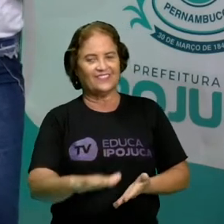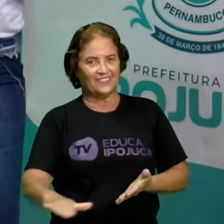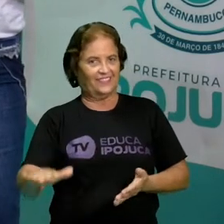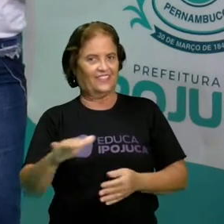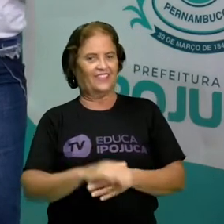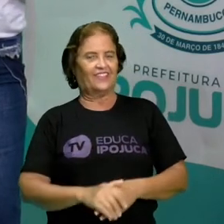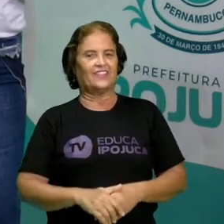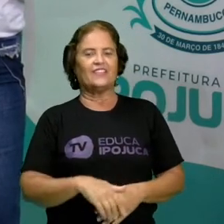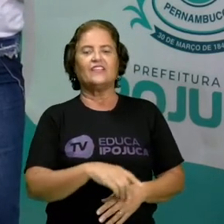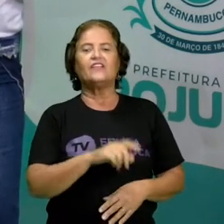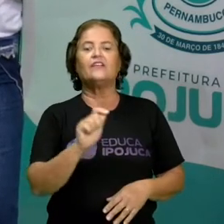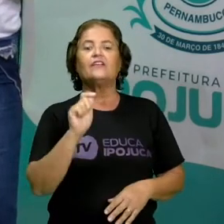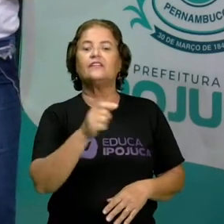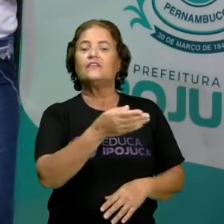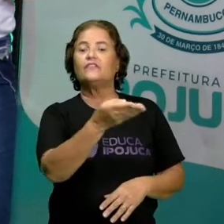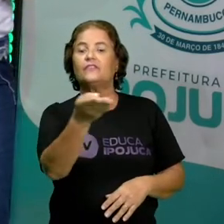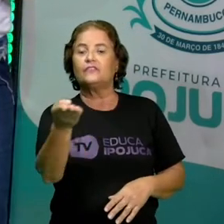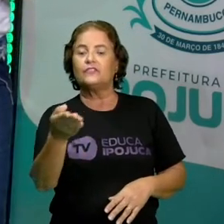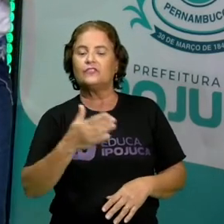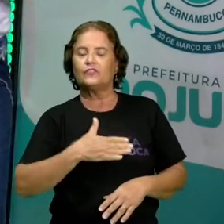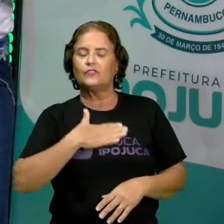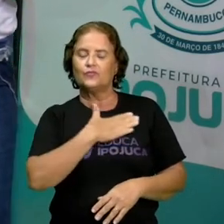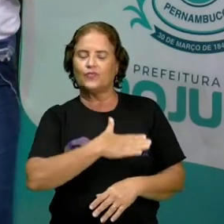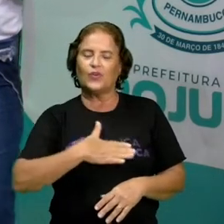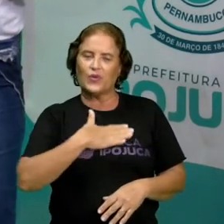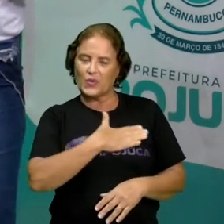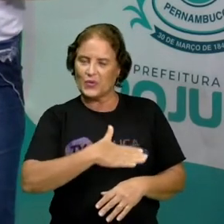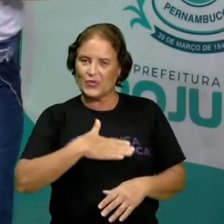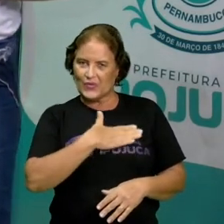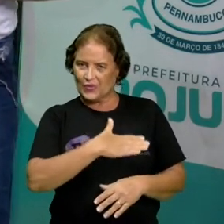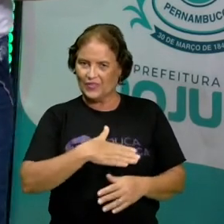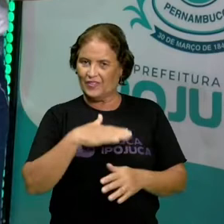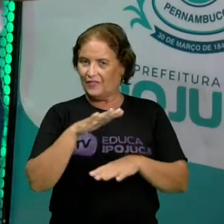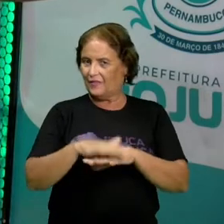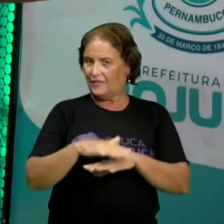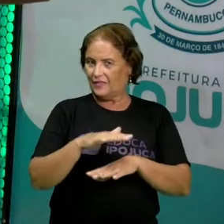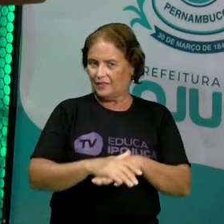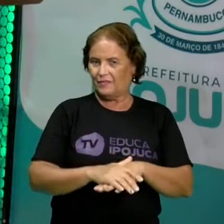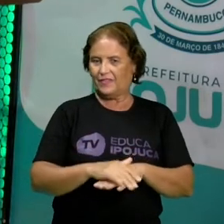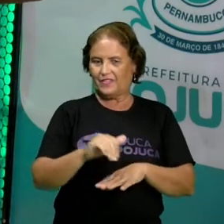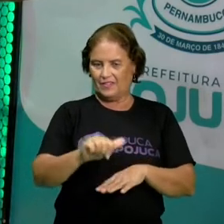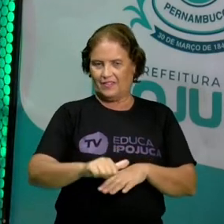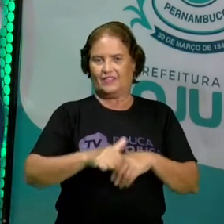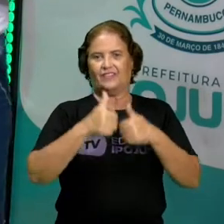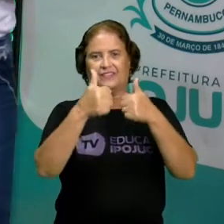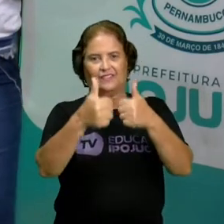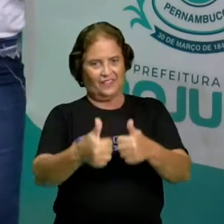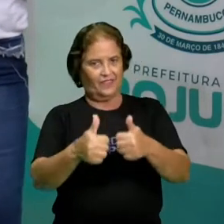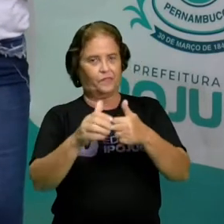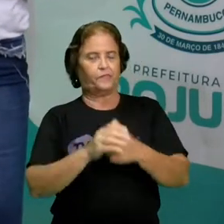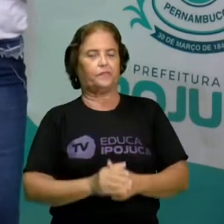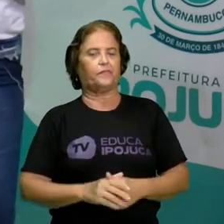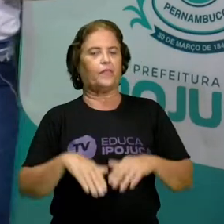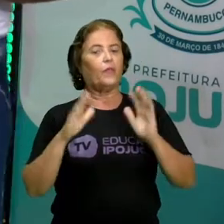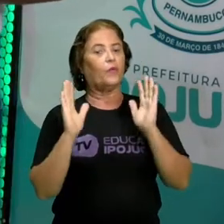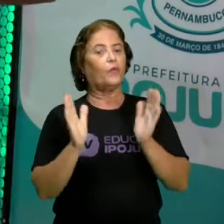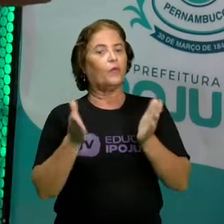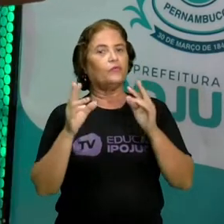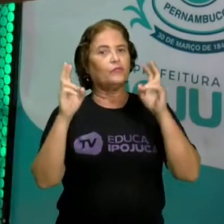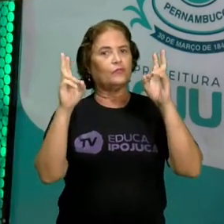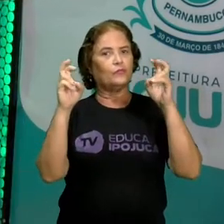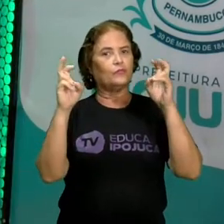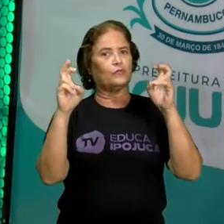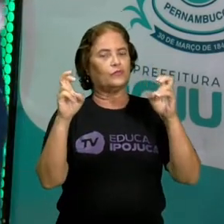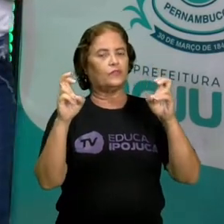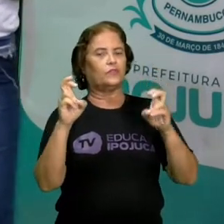aí gosta de matemática? Legal, né? E a nossa primeira aula de hoje tem por título